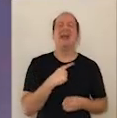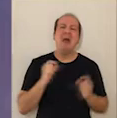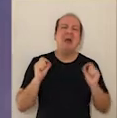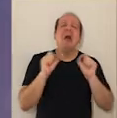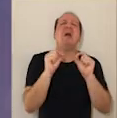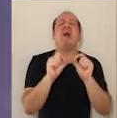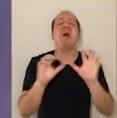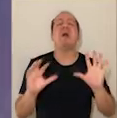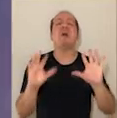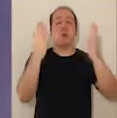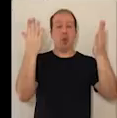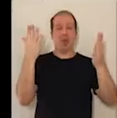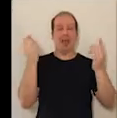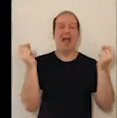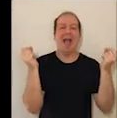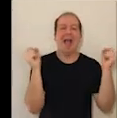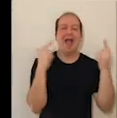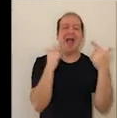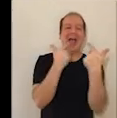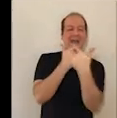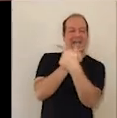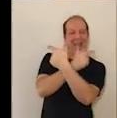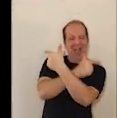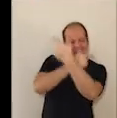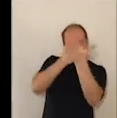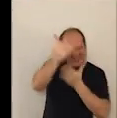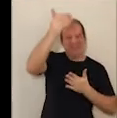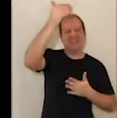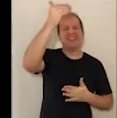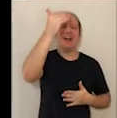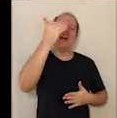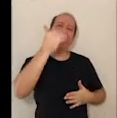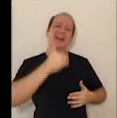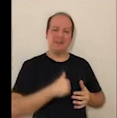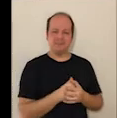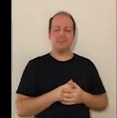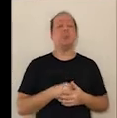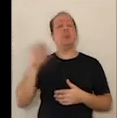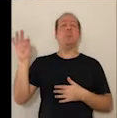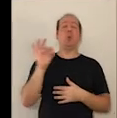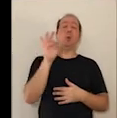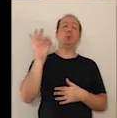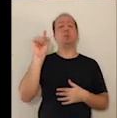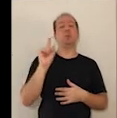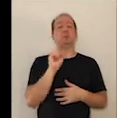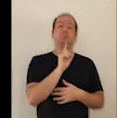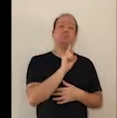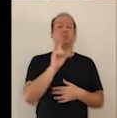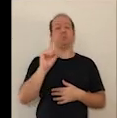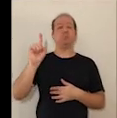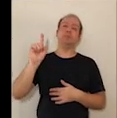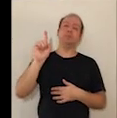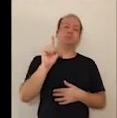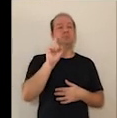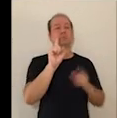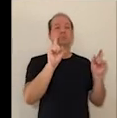mestre, corja de velhacos. A comédia vai começar. Mosca retorna acompanhado de